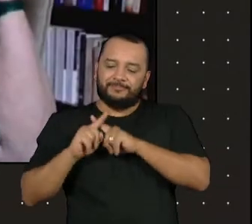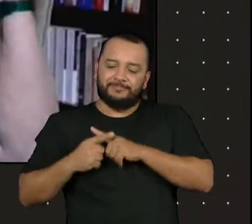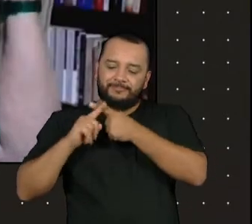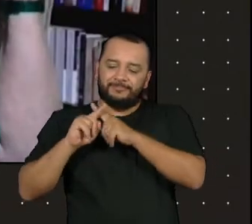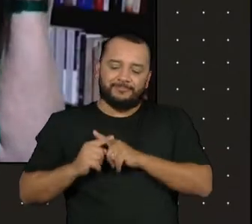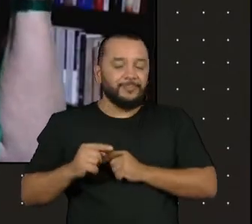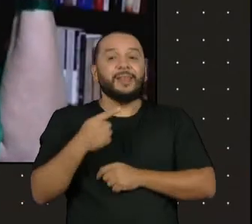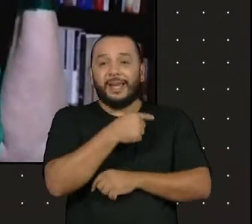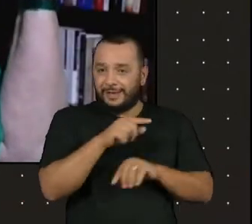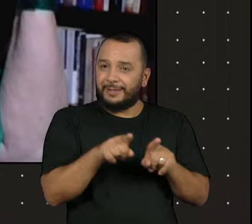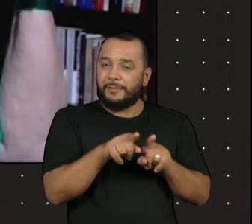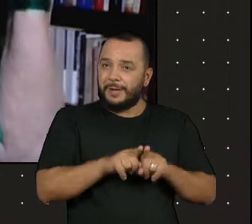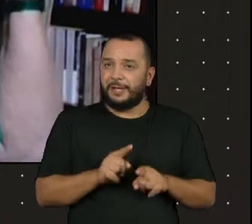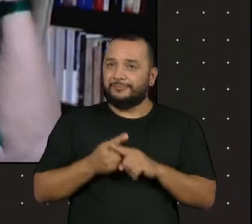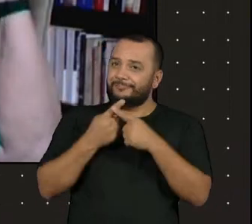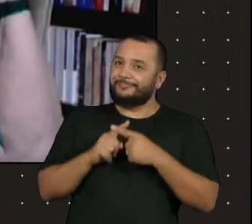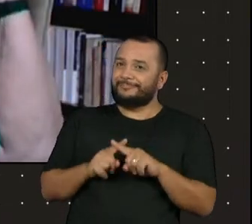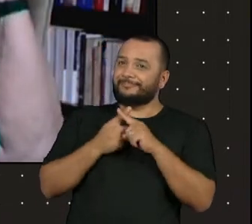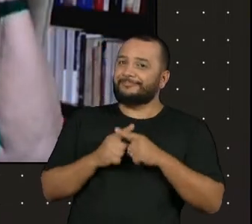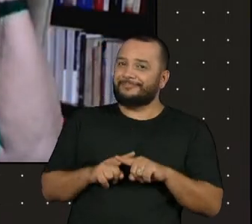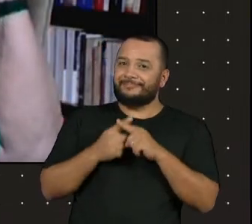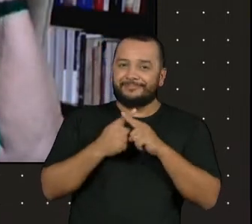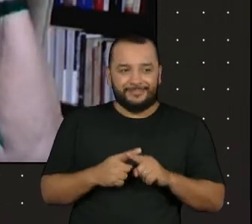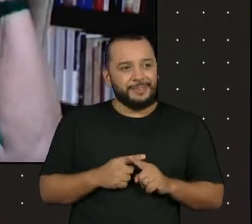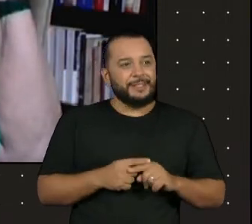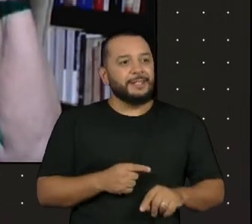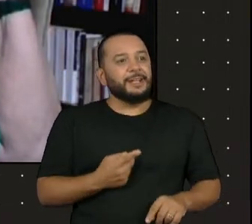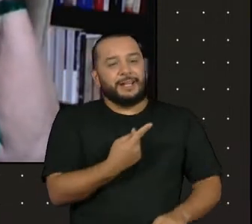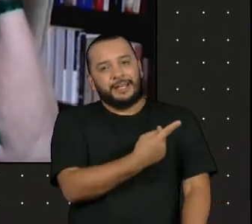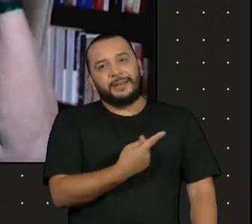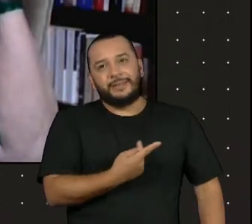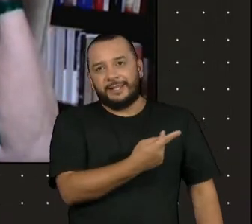Nós viajamos muito pela Europa, que foi uma delícia.